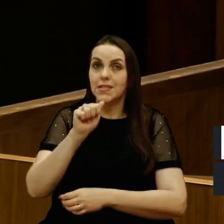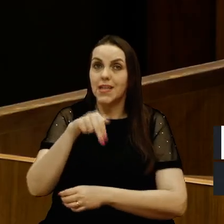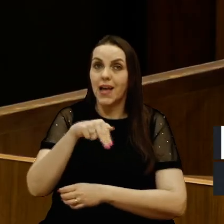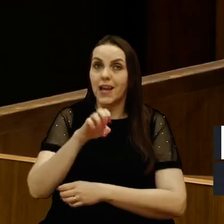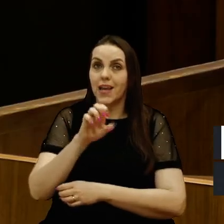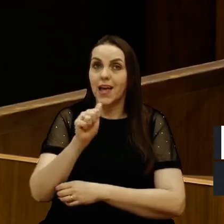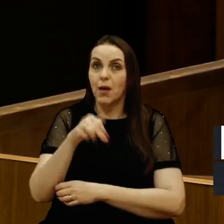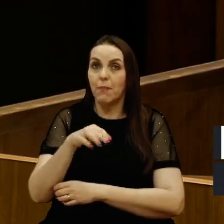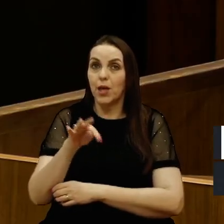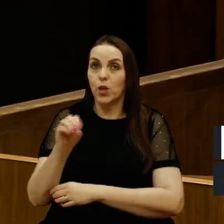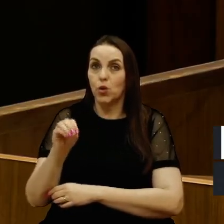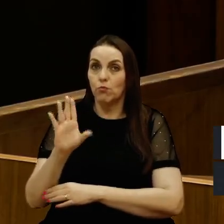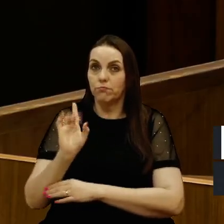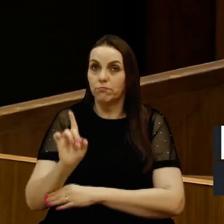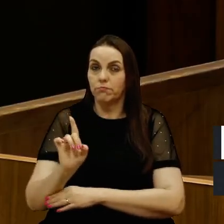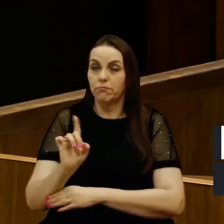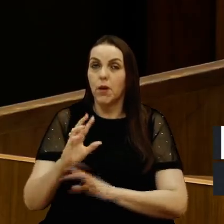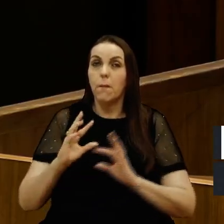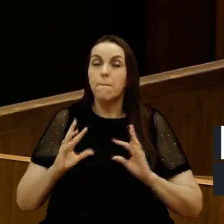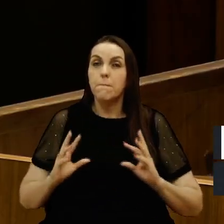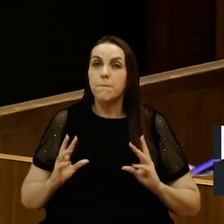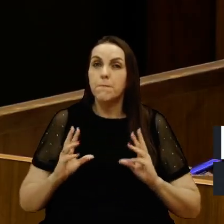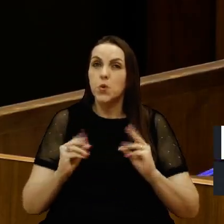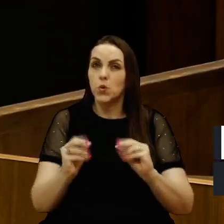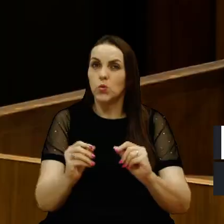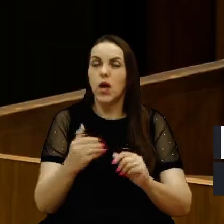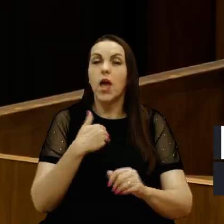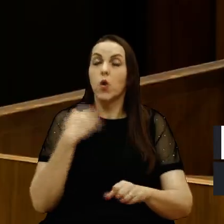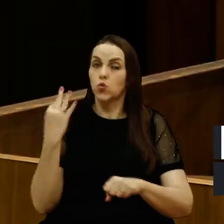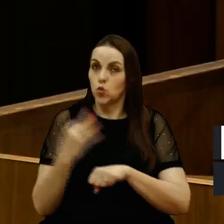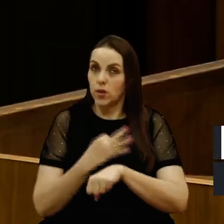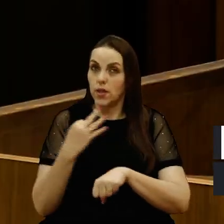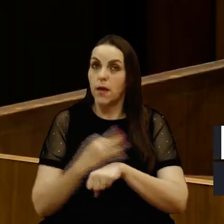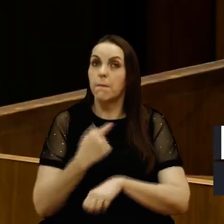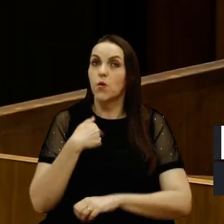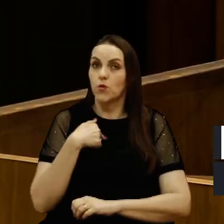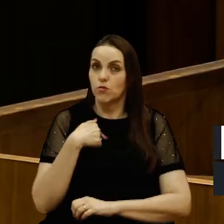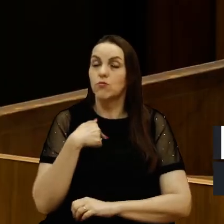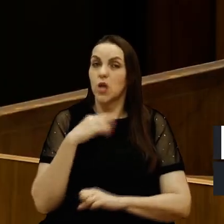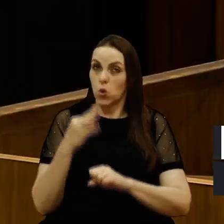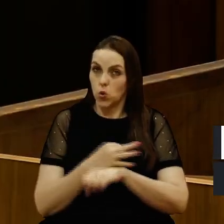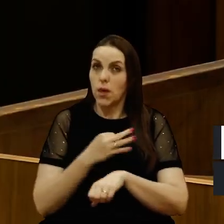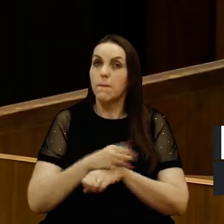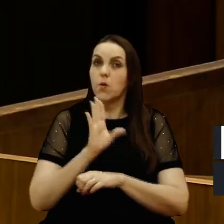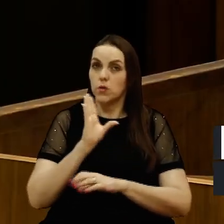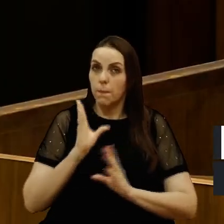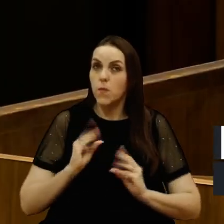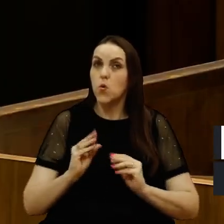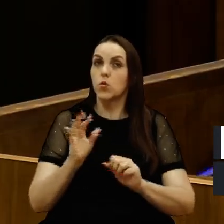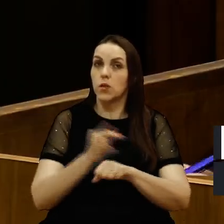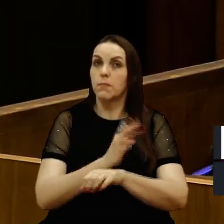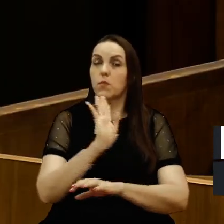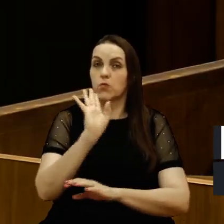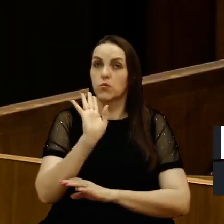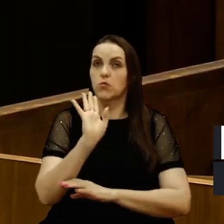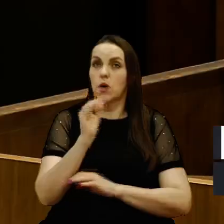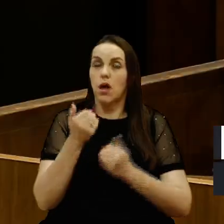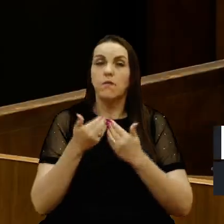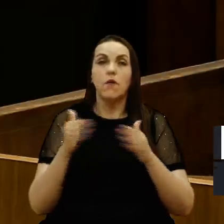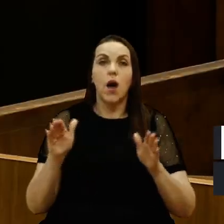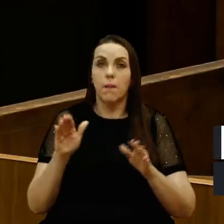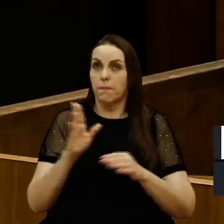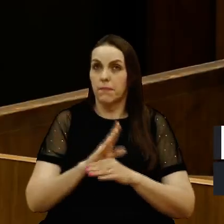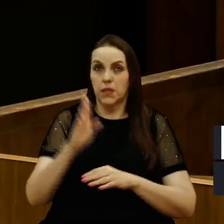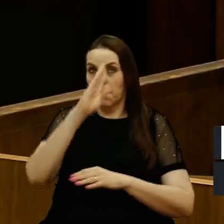E olha, muitos, eu sou meio teimoso, aliás, meio demais. Não vão abrir o quartel dos bombeiros,